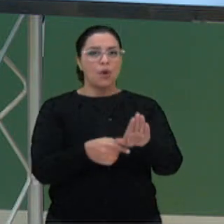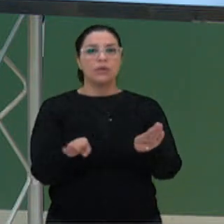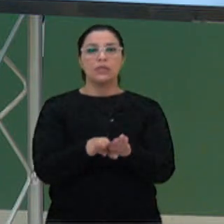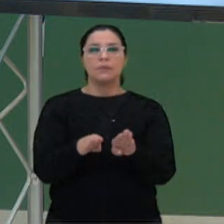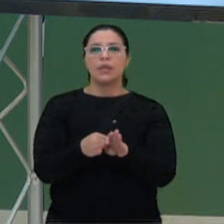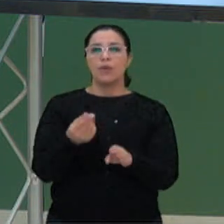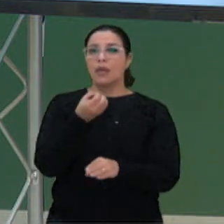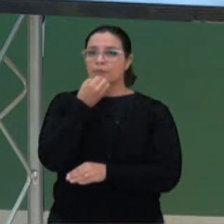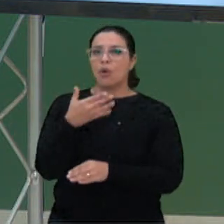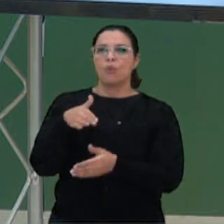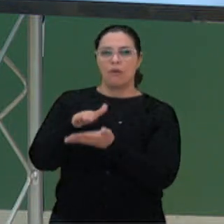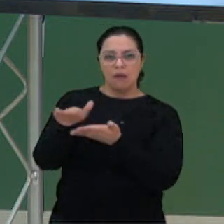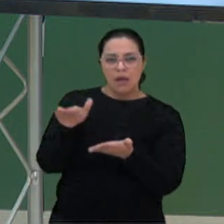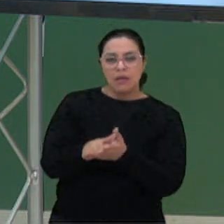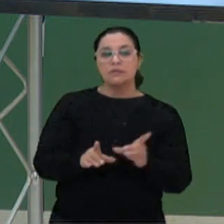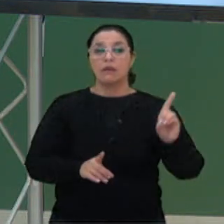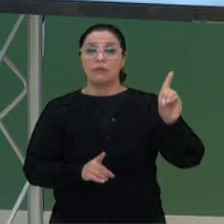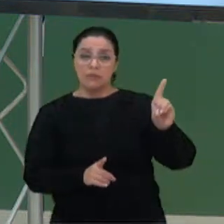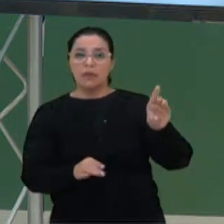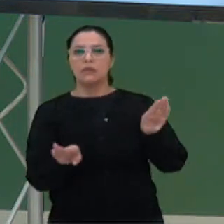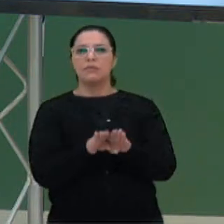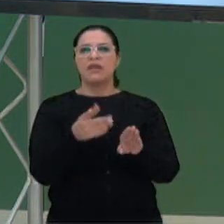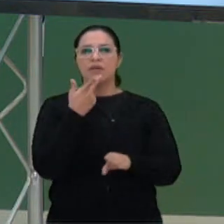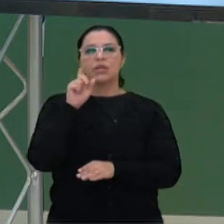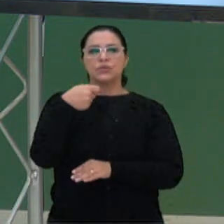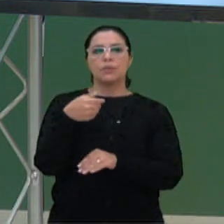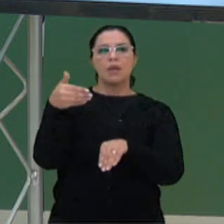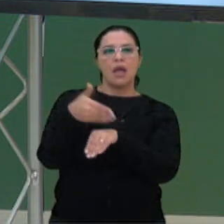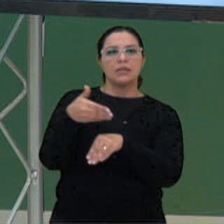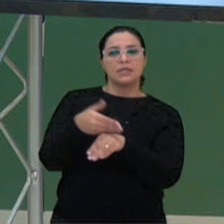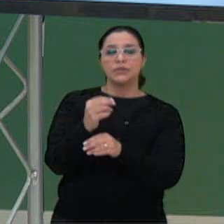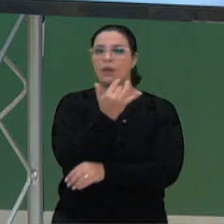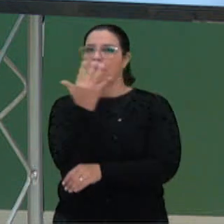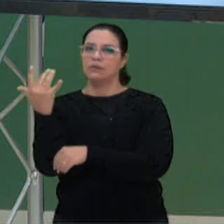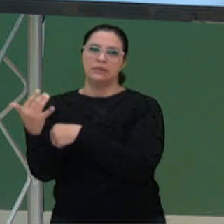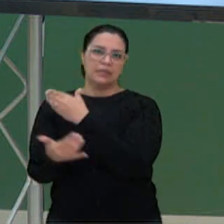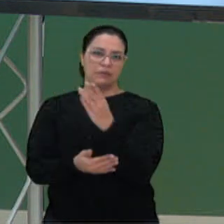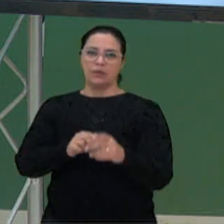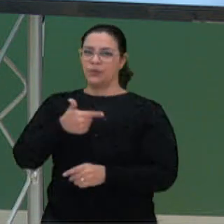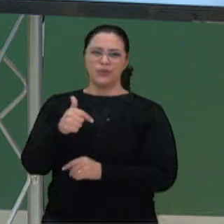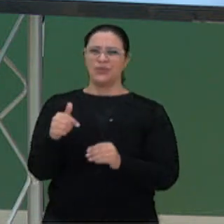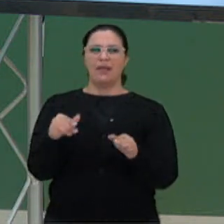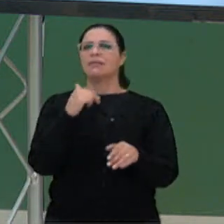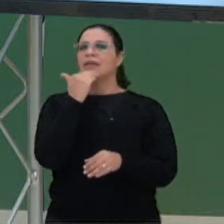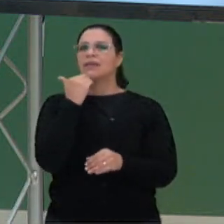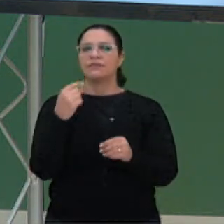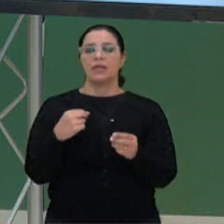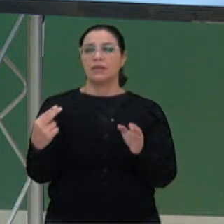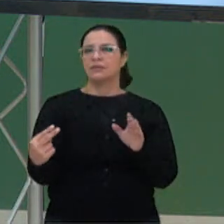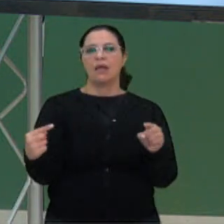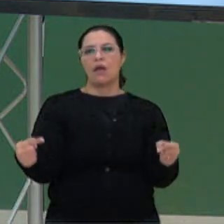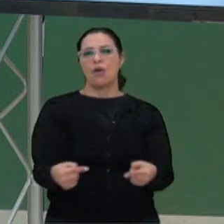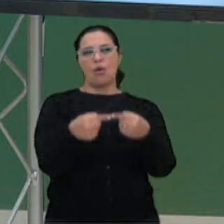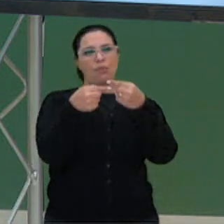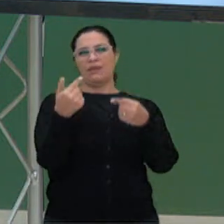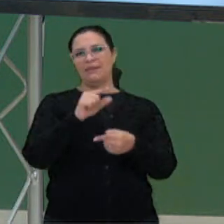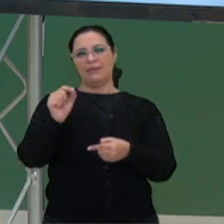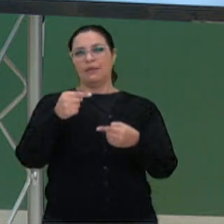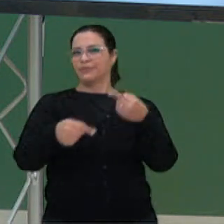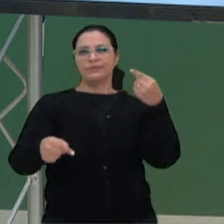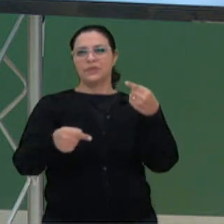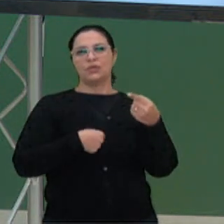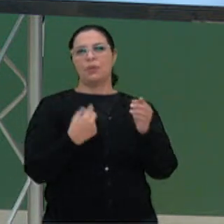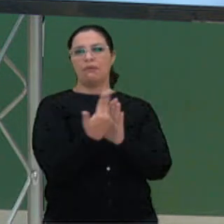benefícios do consumismo, e letra D, trata de acesso aos recursos naturais, não tinha a ver com o que a gente queria analisar ali da